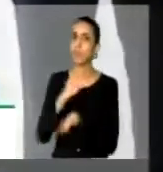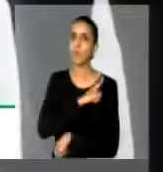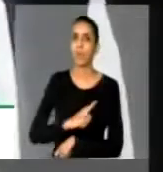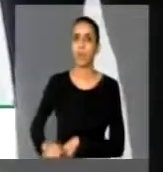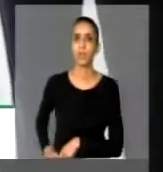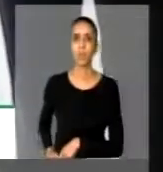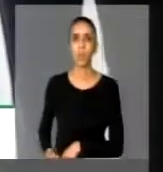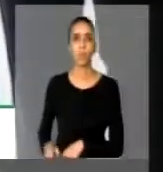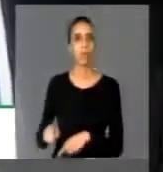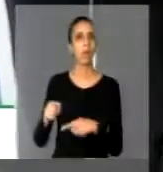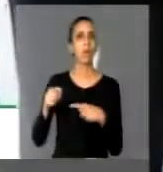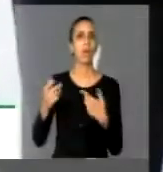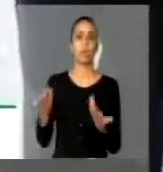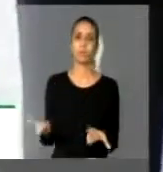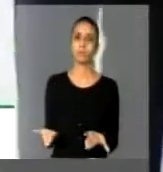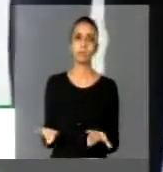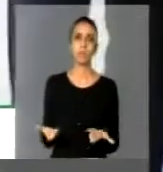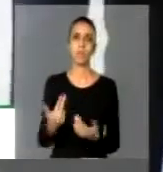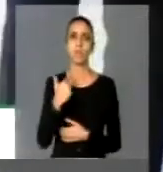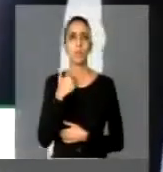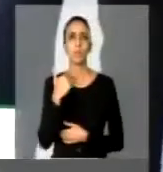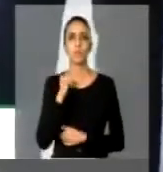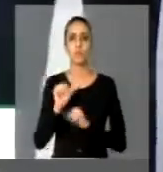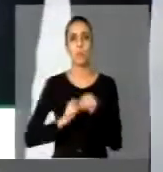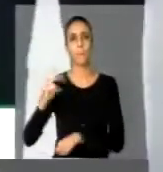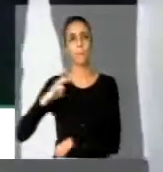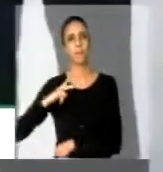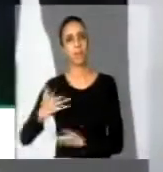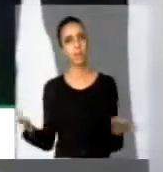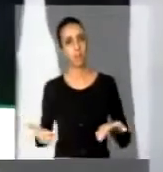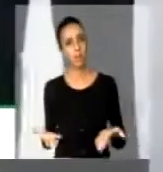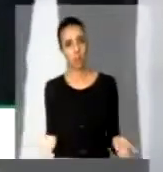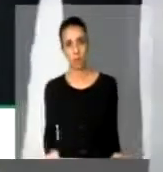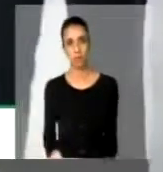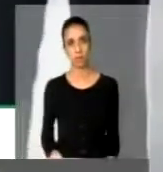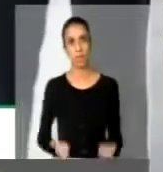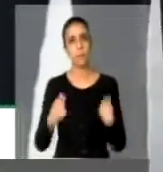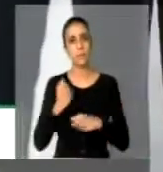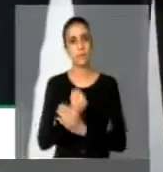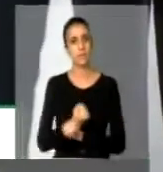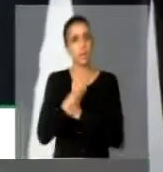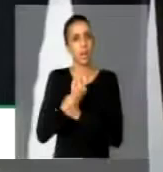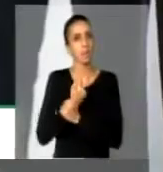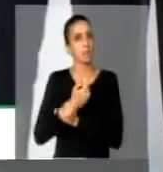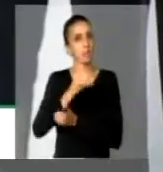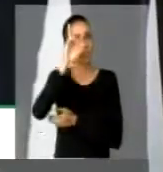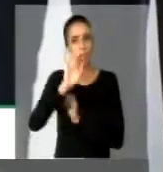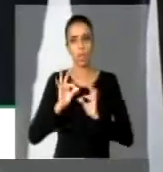a privatização e para a garantia de direito de todos ao amplo